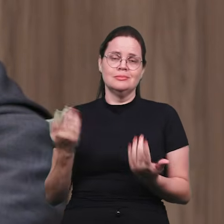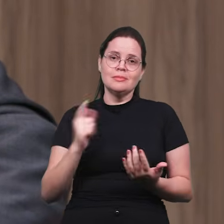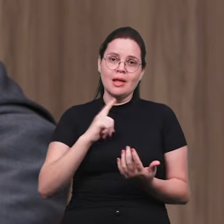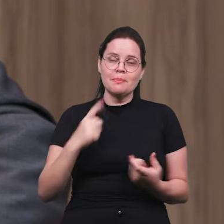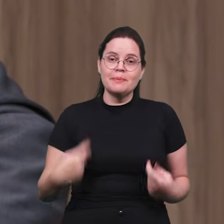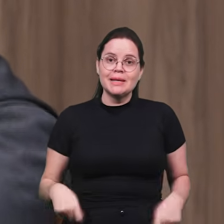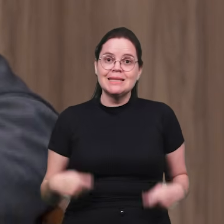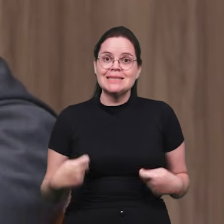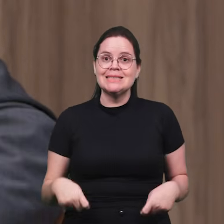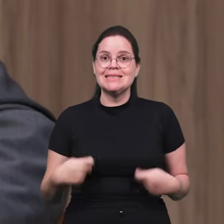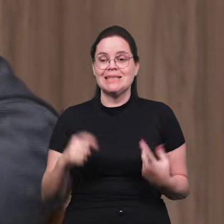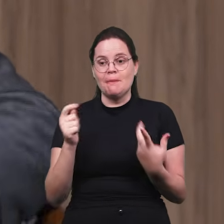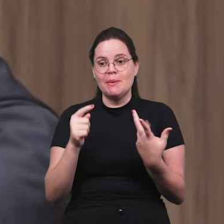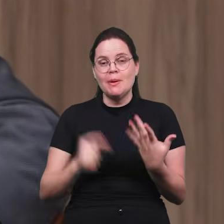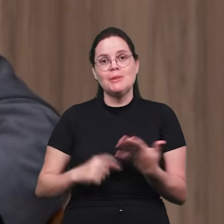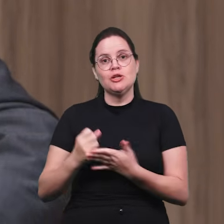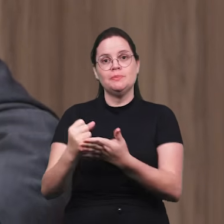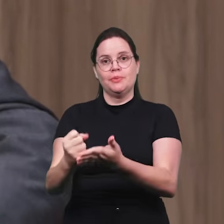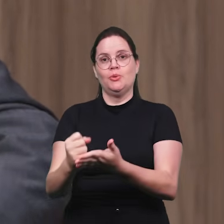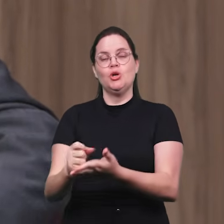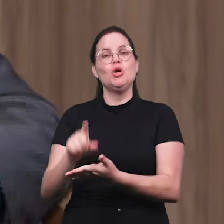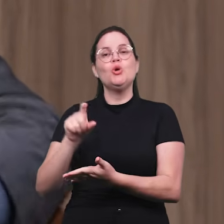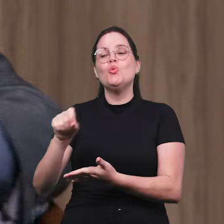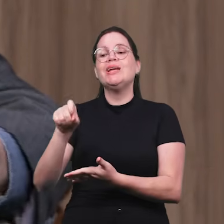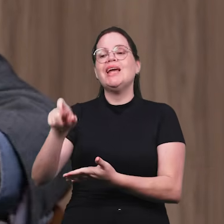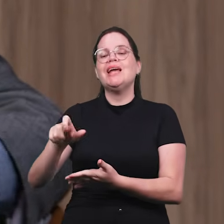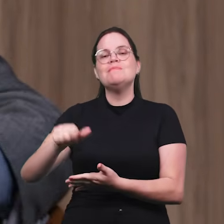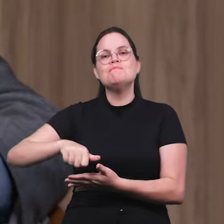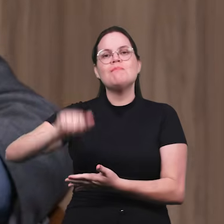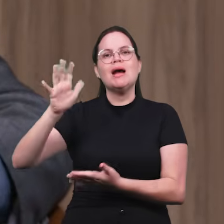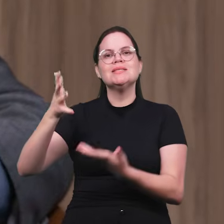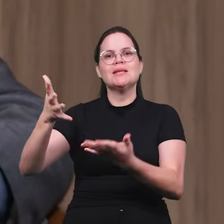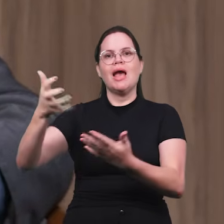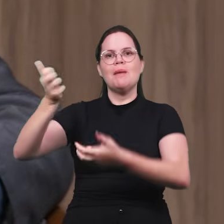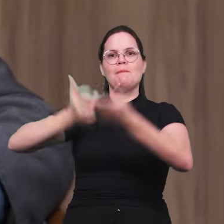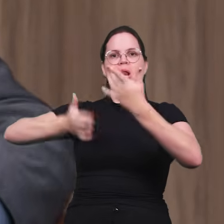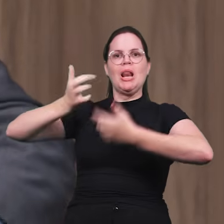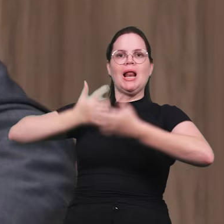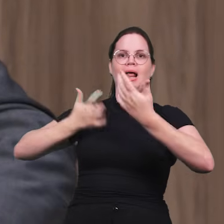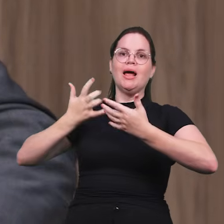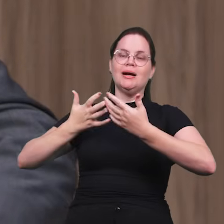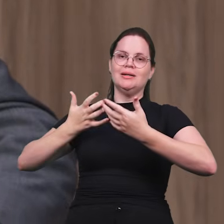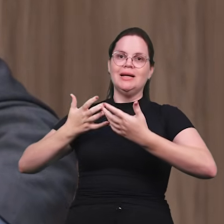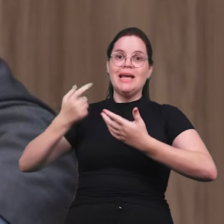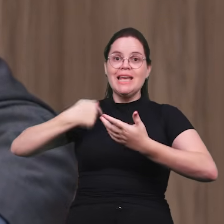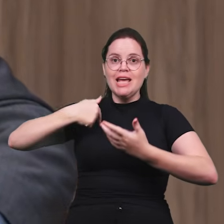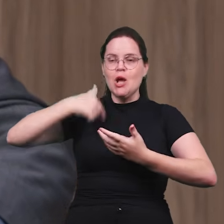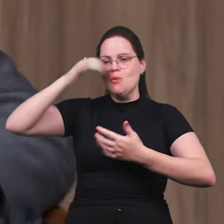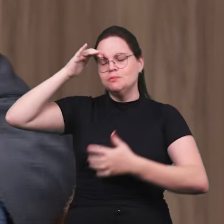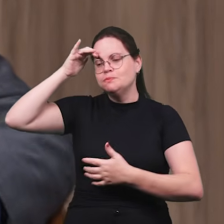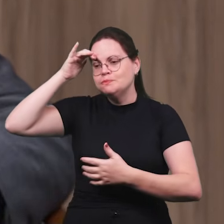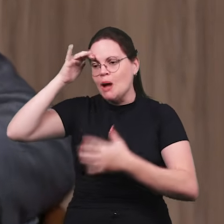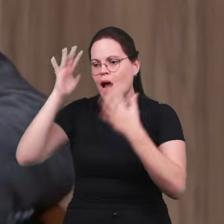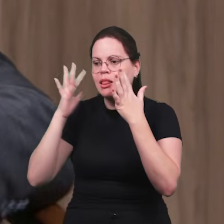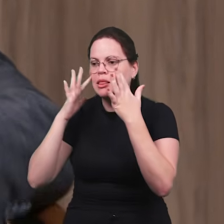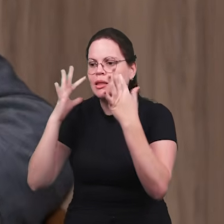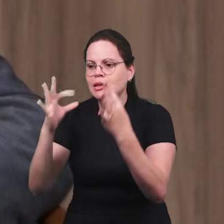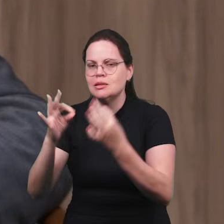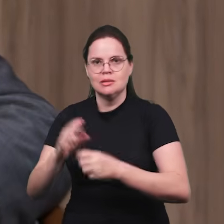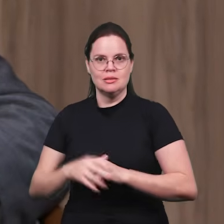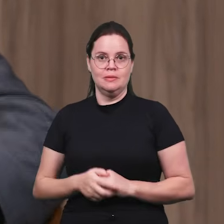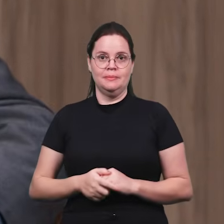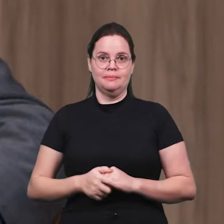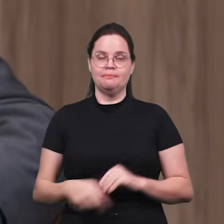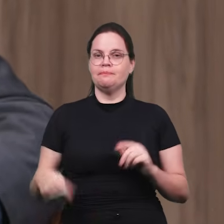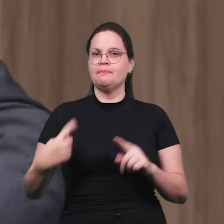específica, e muitas das vezes o que ele precisa é ser ouvido. Nós falamos um pouco disso no programa anterior, e quando esse